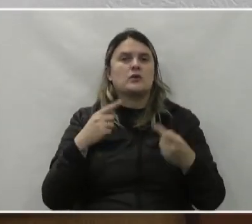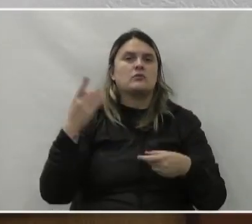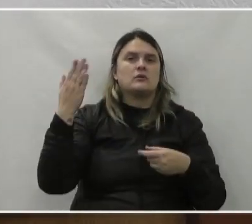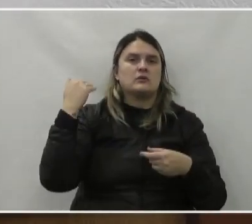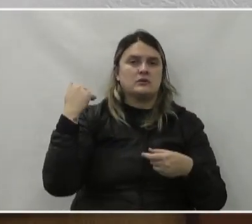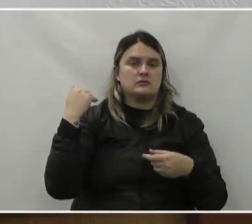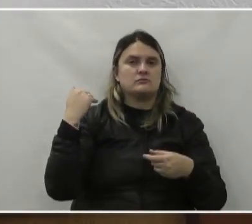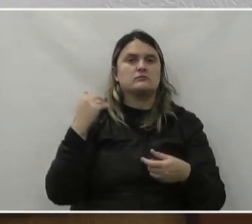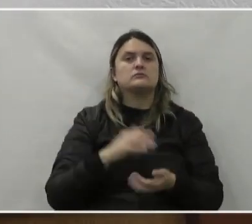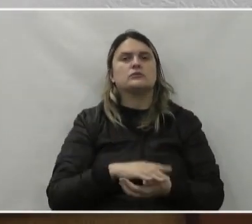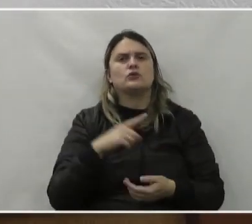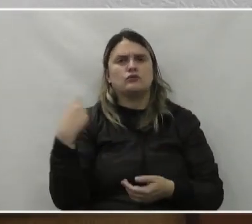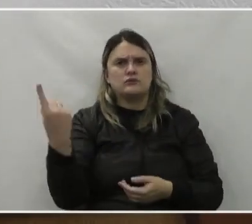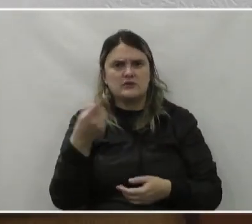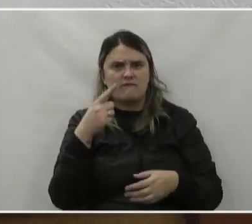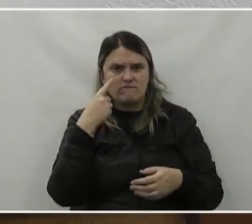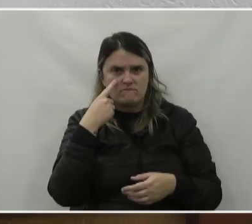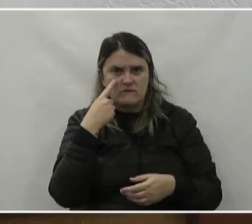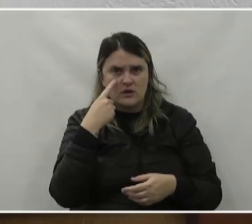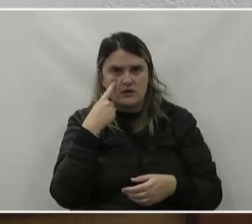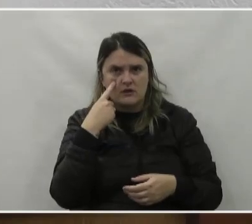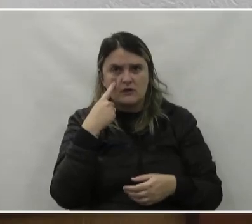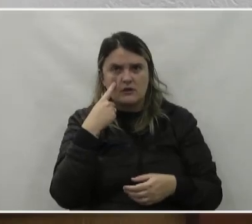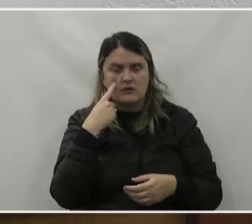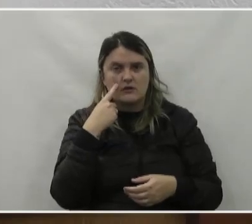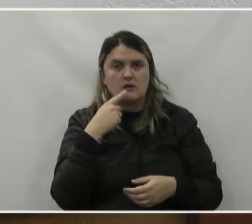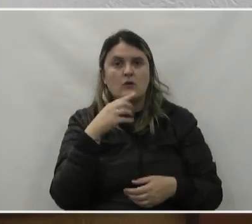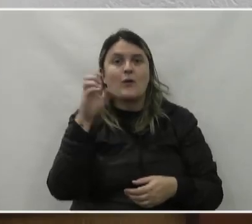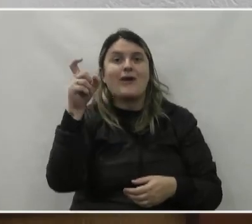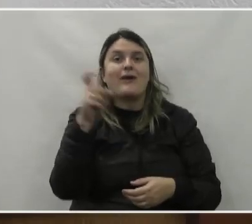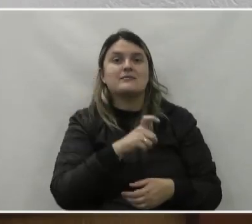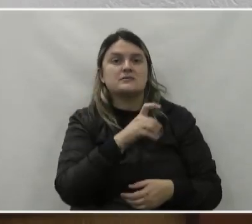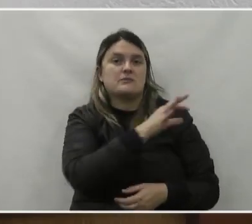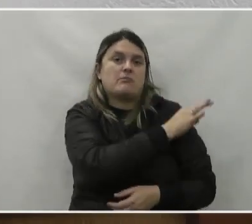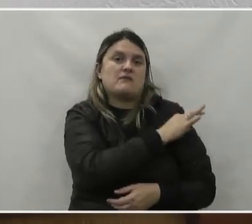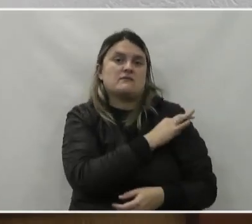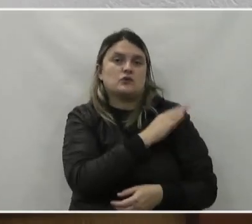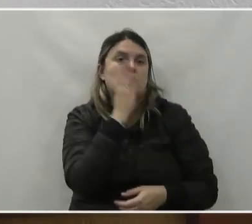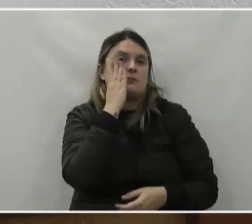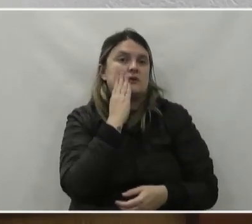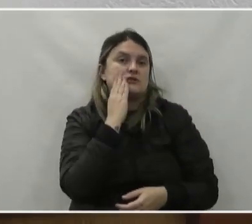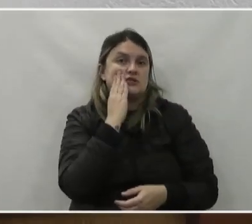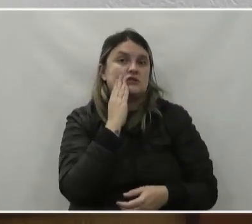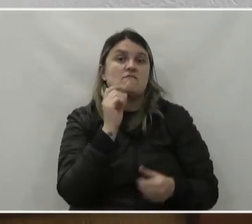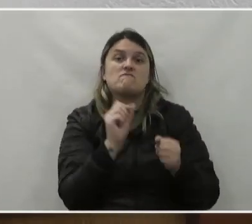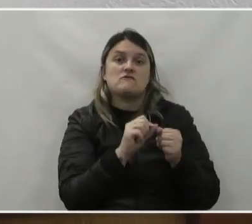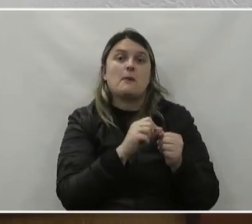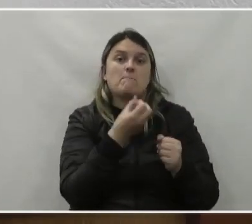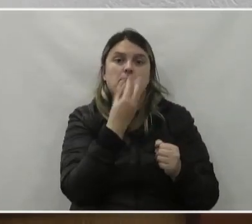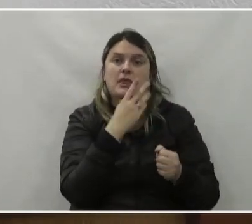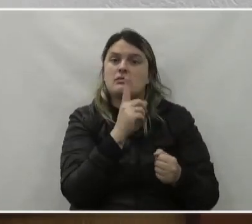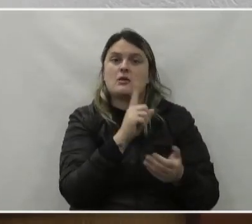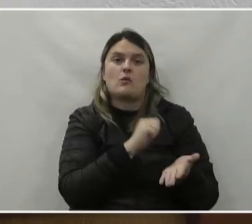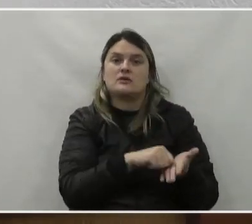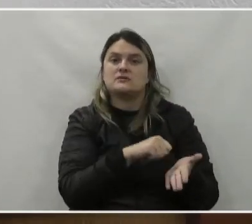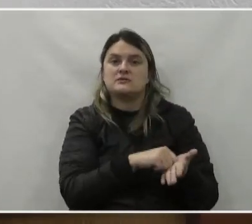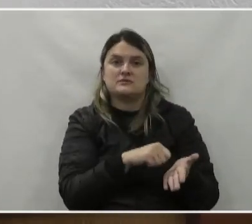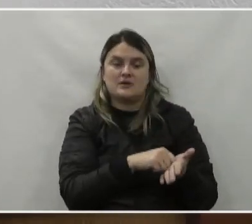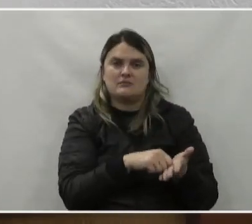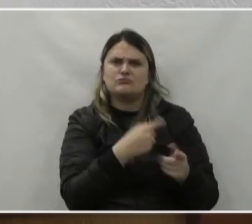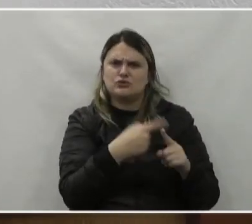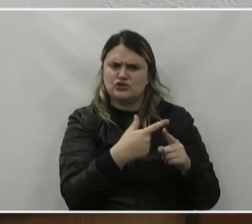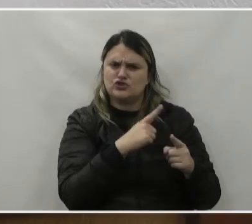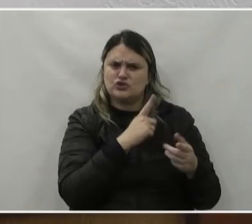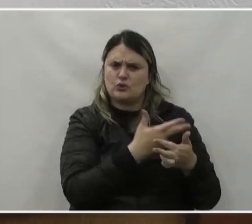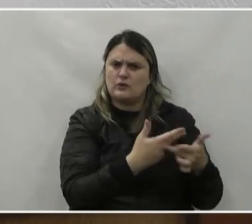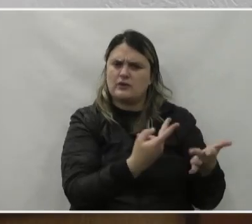público e notório, que fez muito bem o ex-prefeito não ter assinado, né? Naquele momento. E